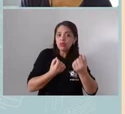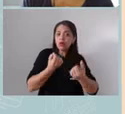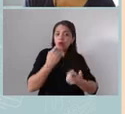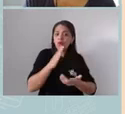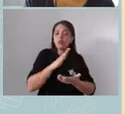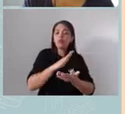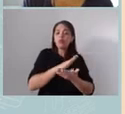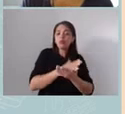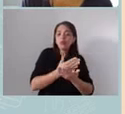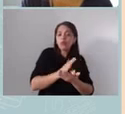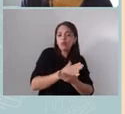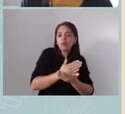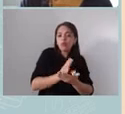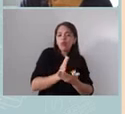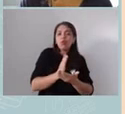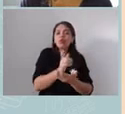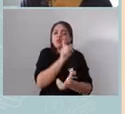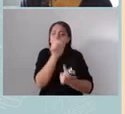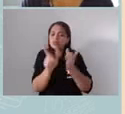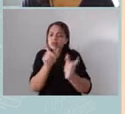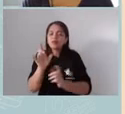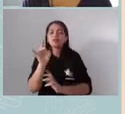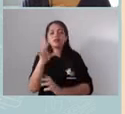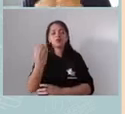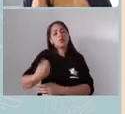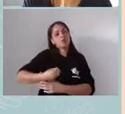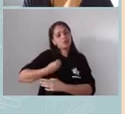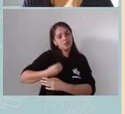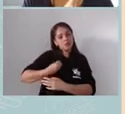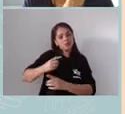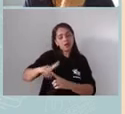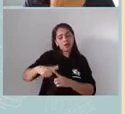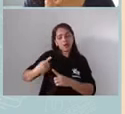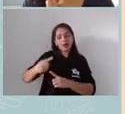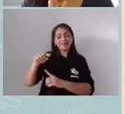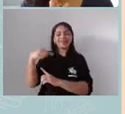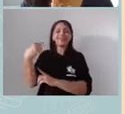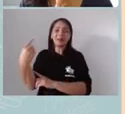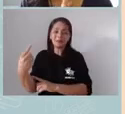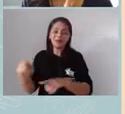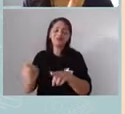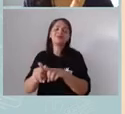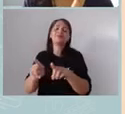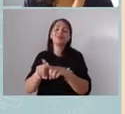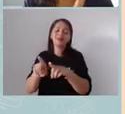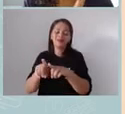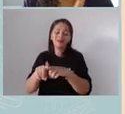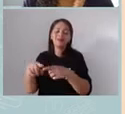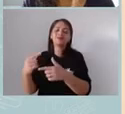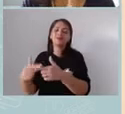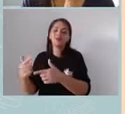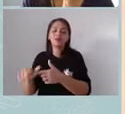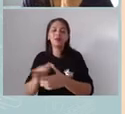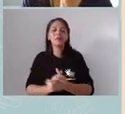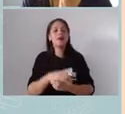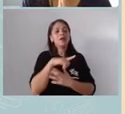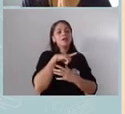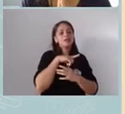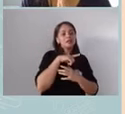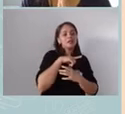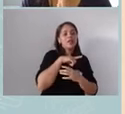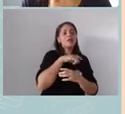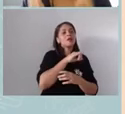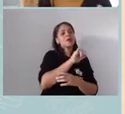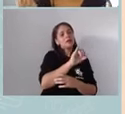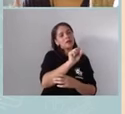raiva e sobreviveram com sequelas, infelizmente, tá? Temos as ISTs, então a gente tem a AIDS, né? Sobre